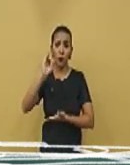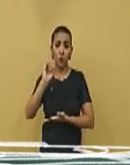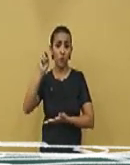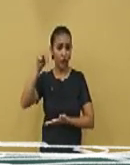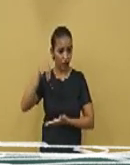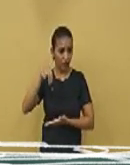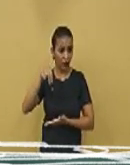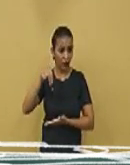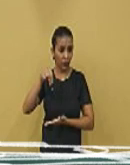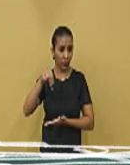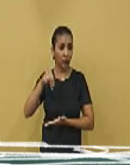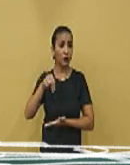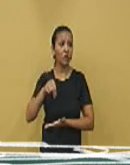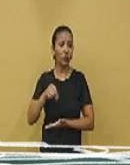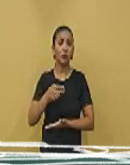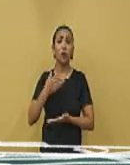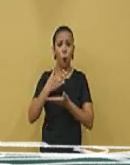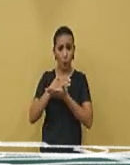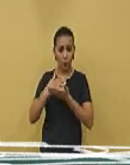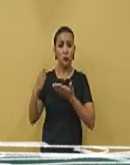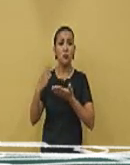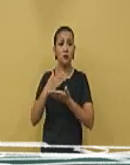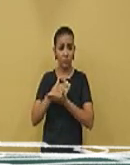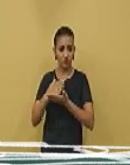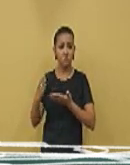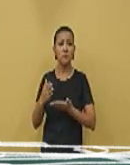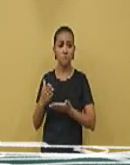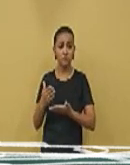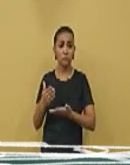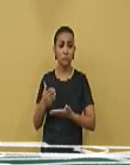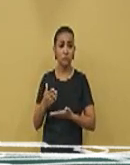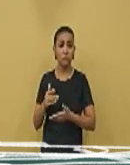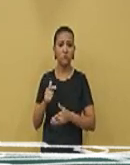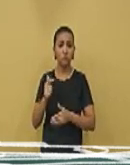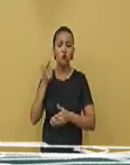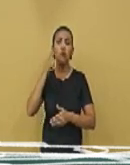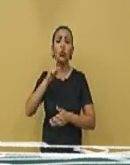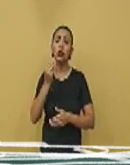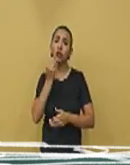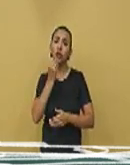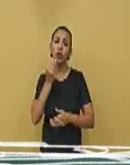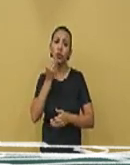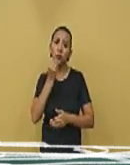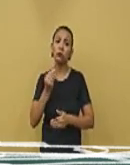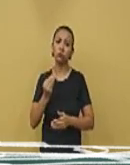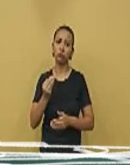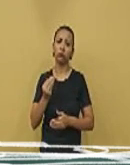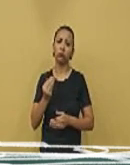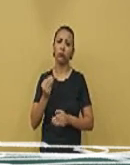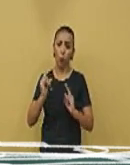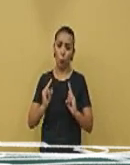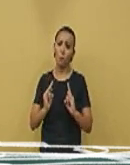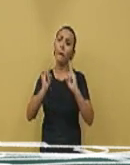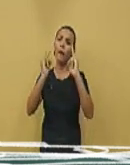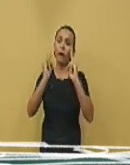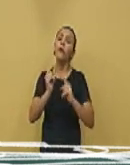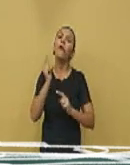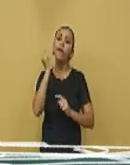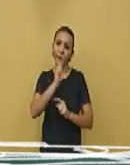que esteja começando, a gente tem a chance de ser, de ter esse prédio